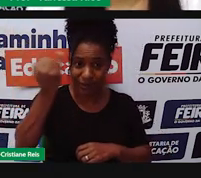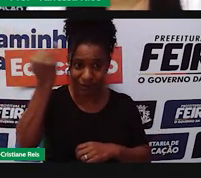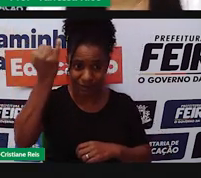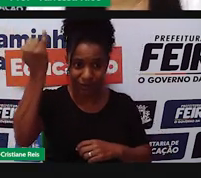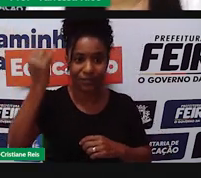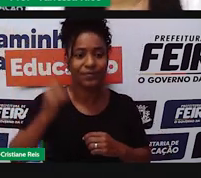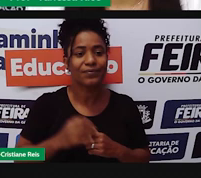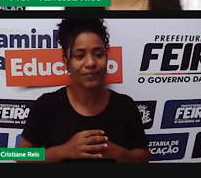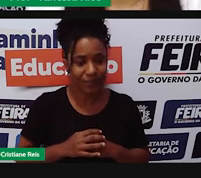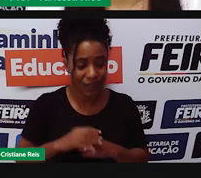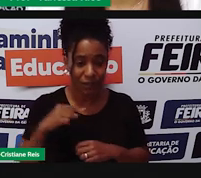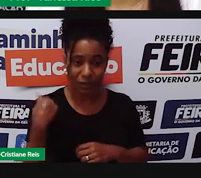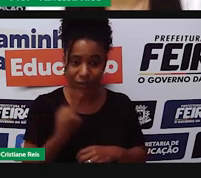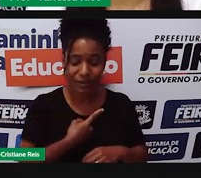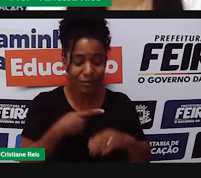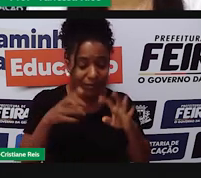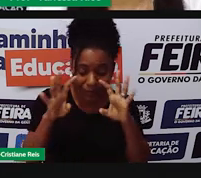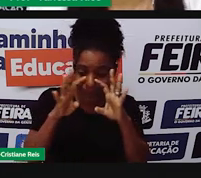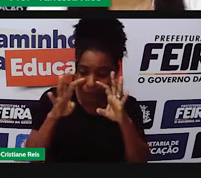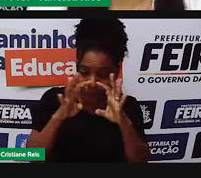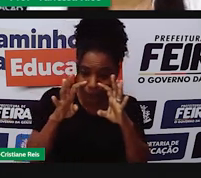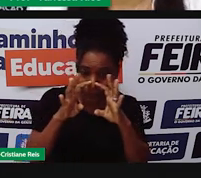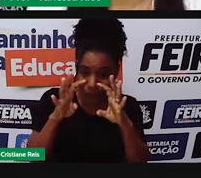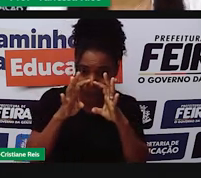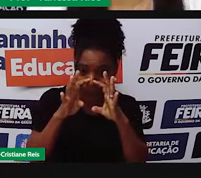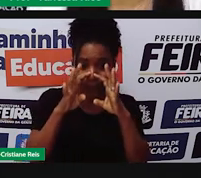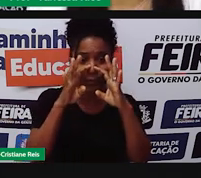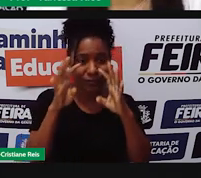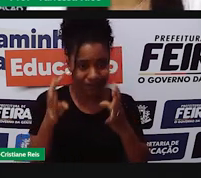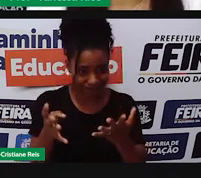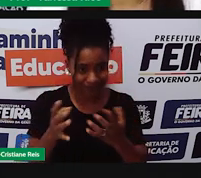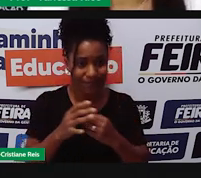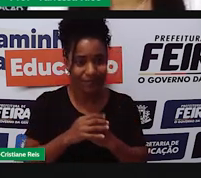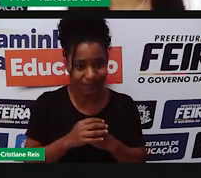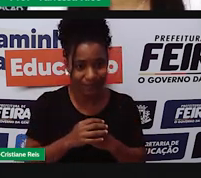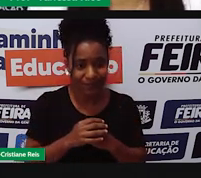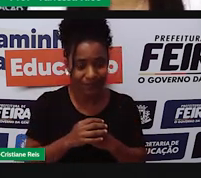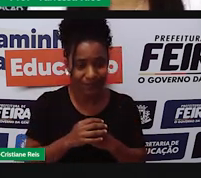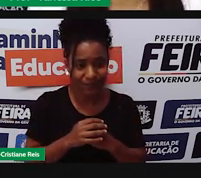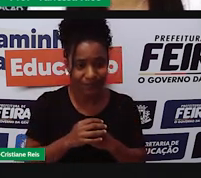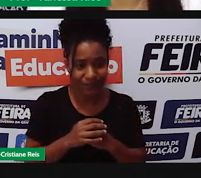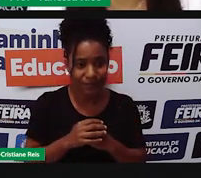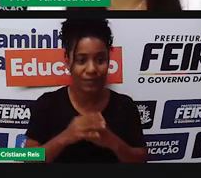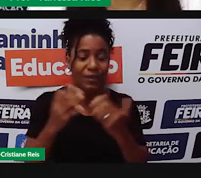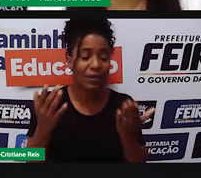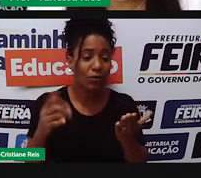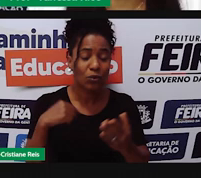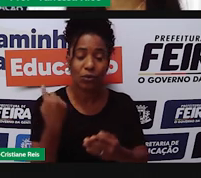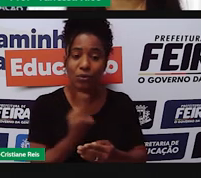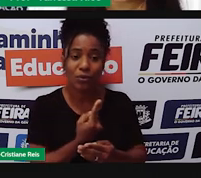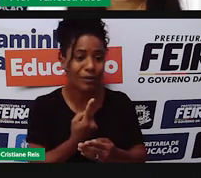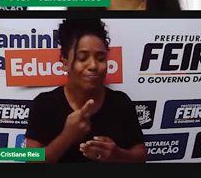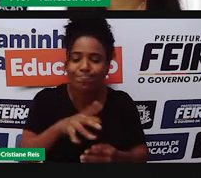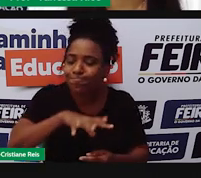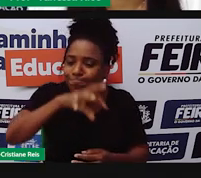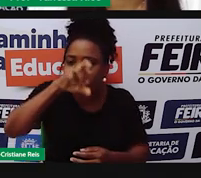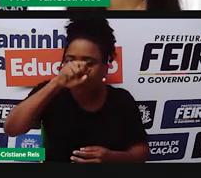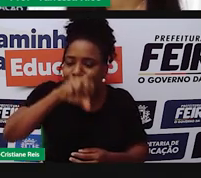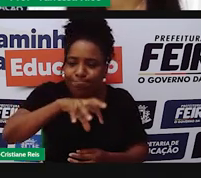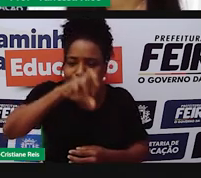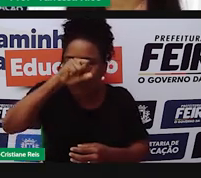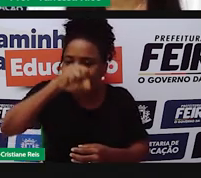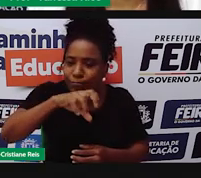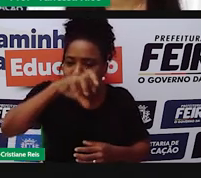observa que a atmosfera ela vai ter problemas. Então, a gente não vai conseguir respirar da forma como a